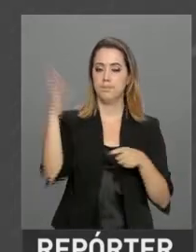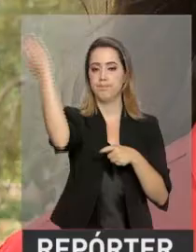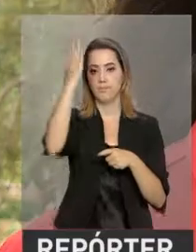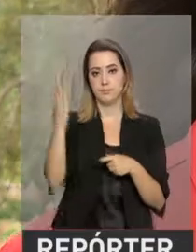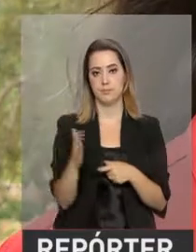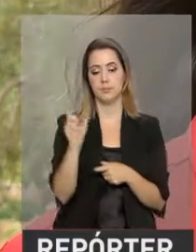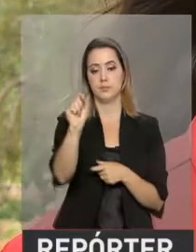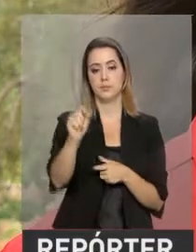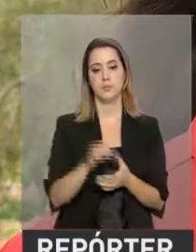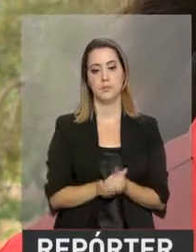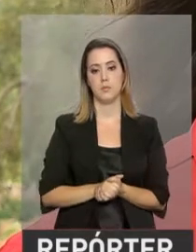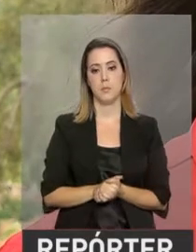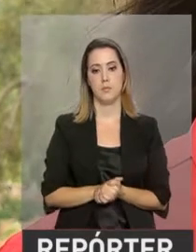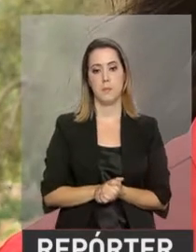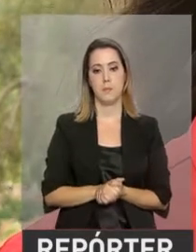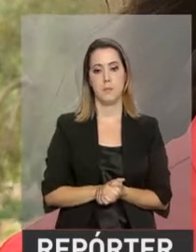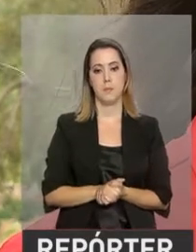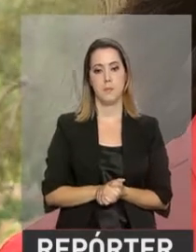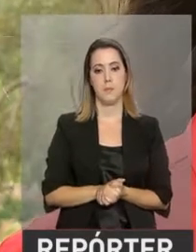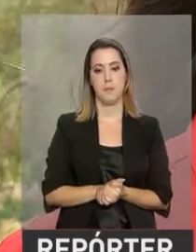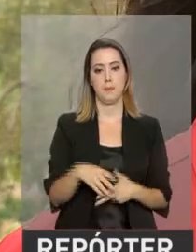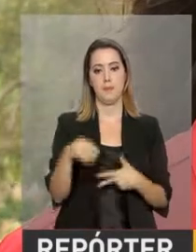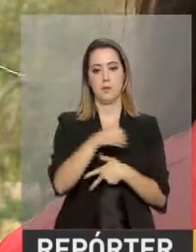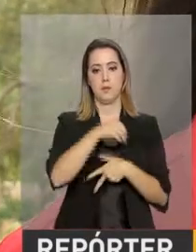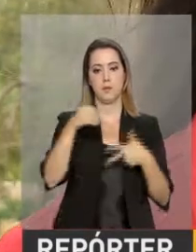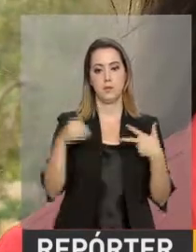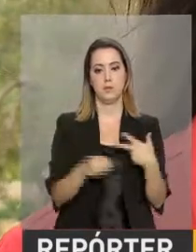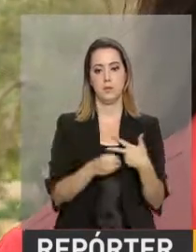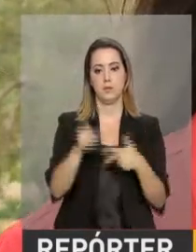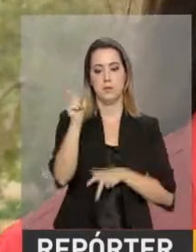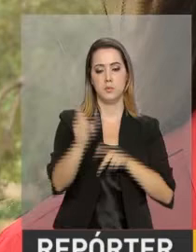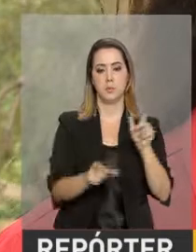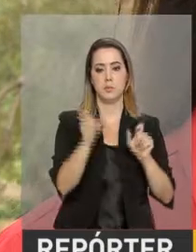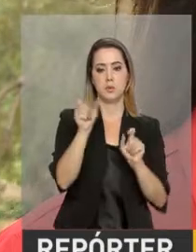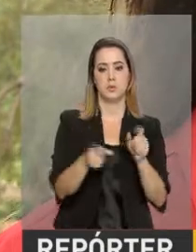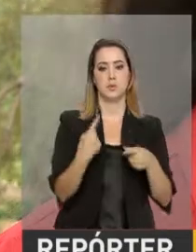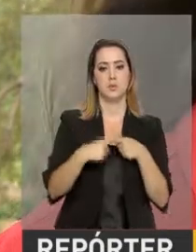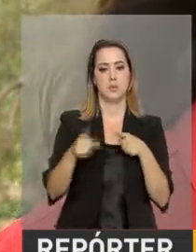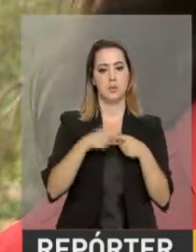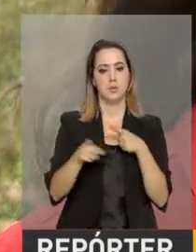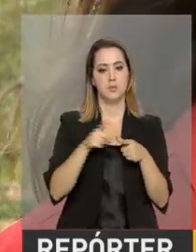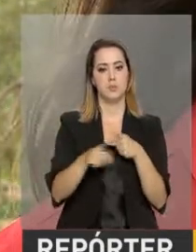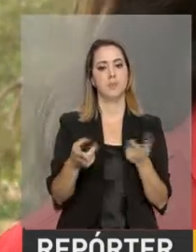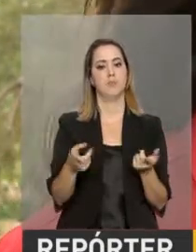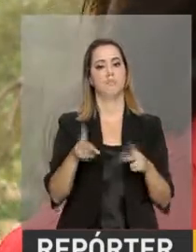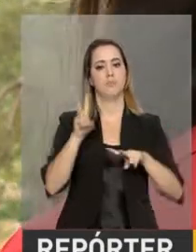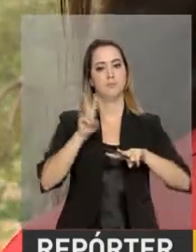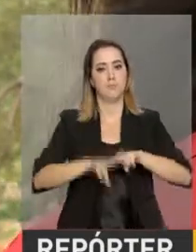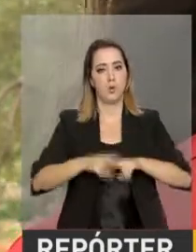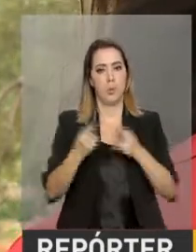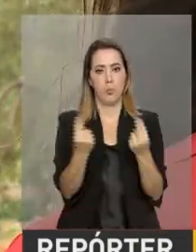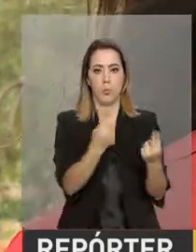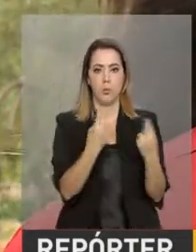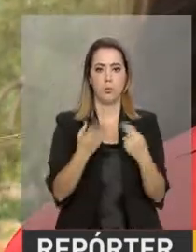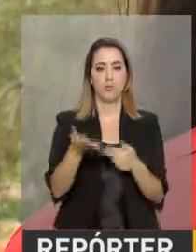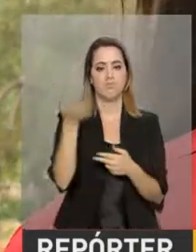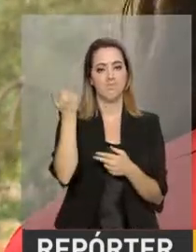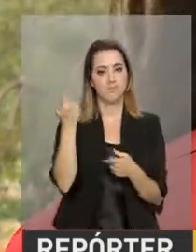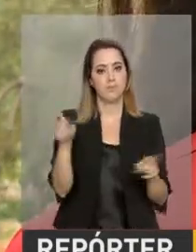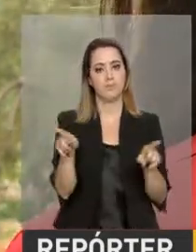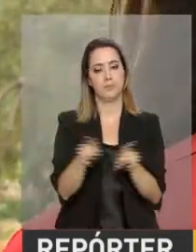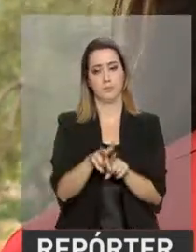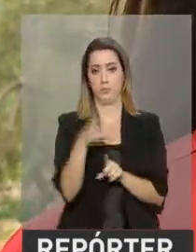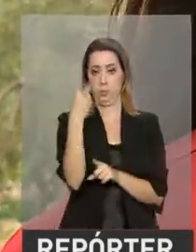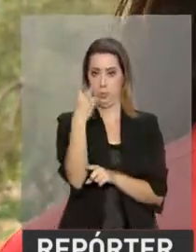brasil o exame nacional do ensino médio para pessoas privadas de liberdade tem regras iguais a do enem regular são